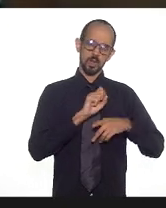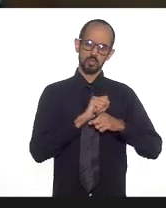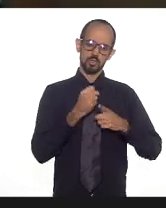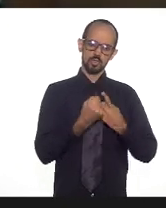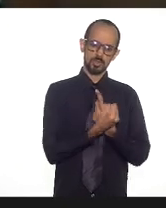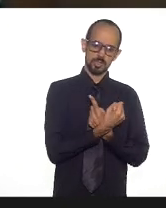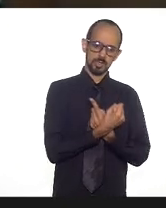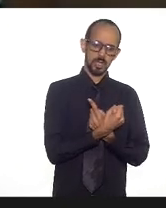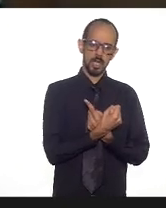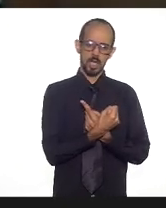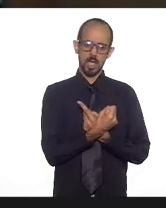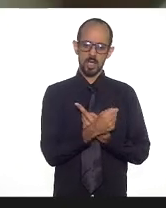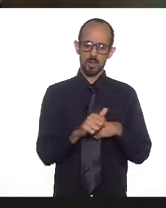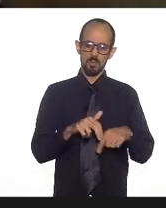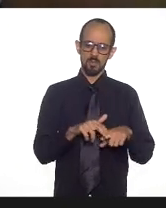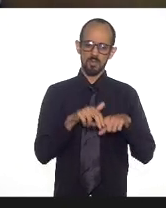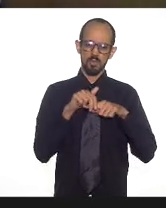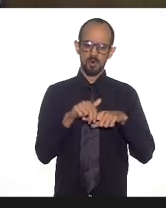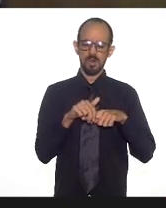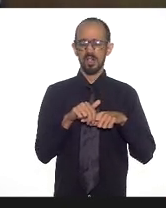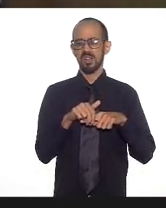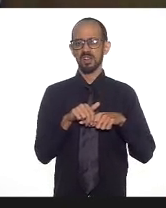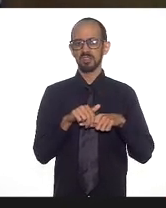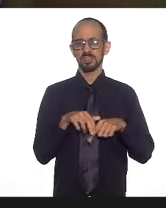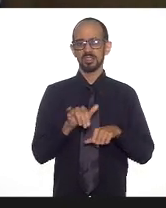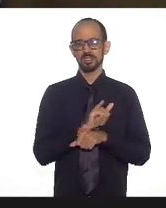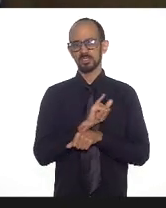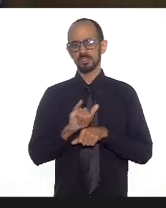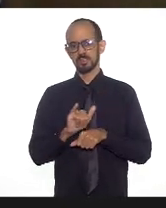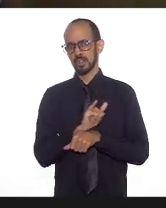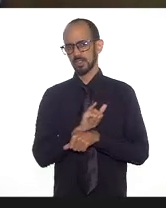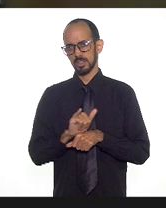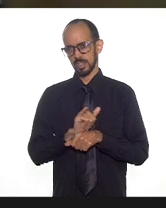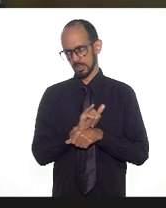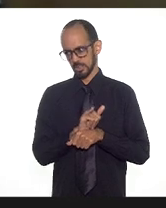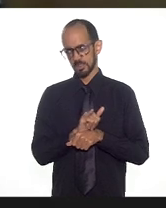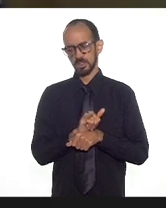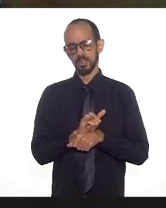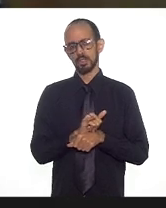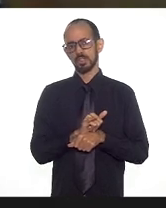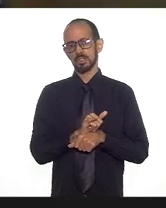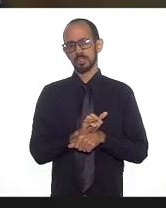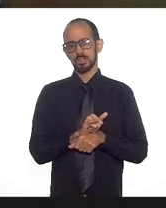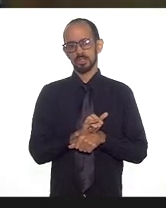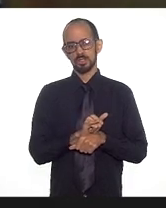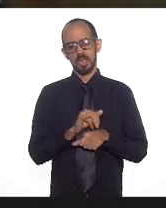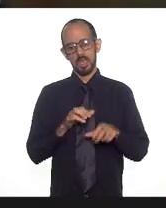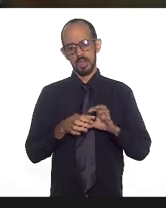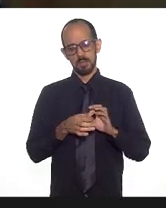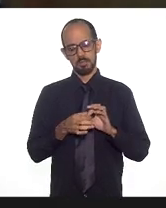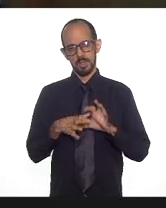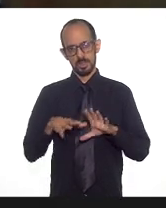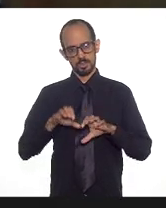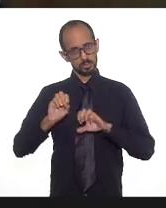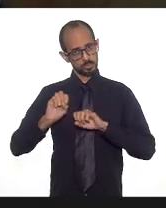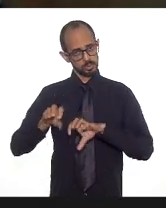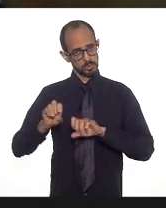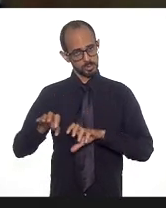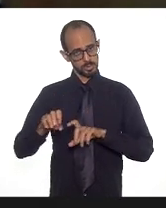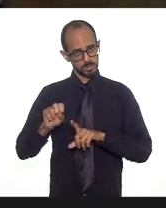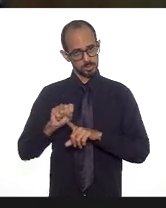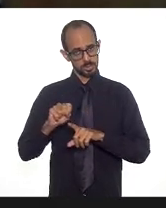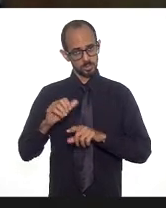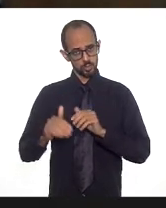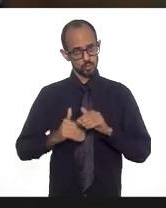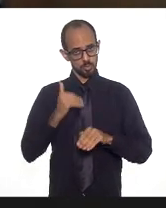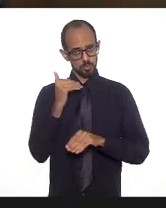social, em função dessa estratégia, né, que resultou na democratização do ensino superior, já